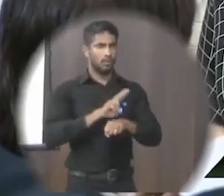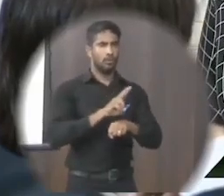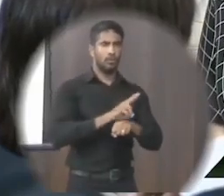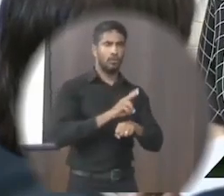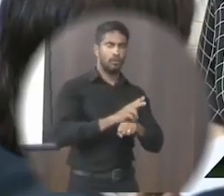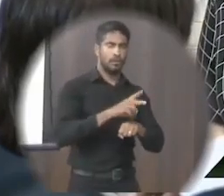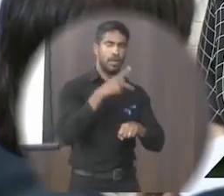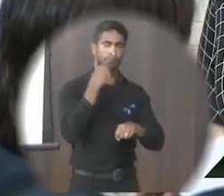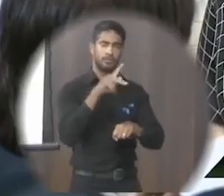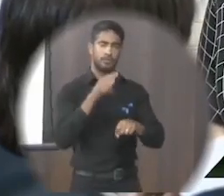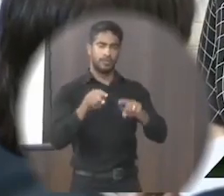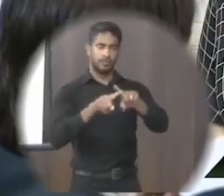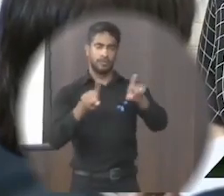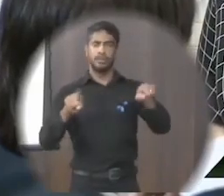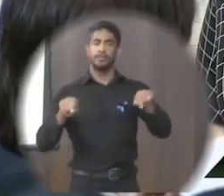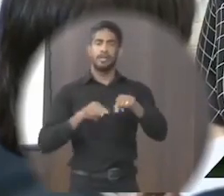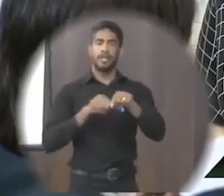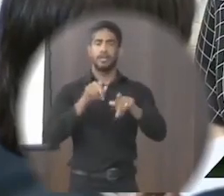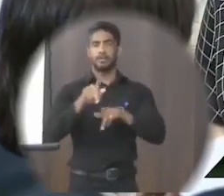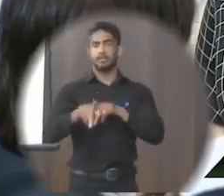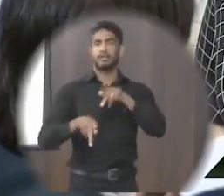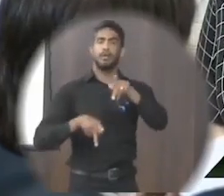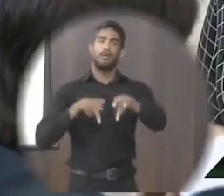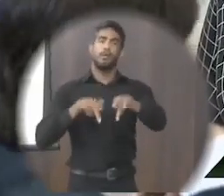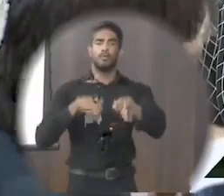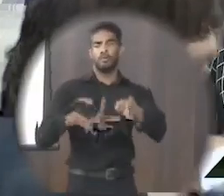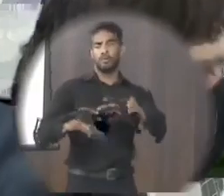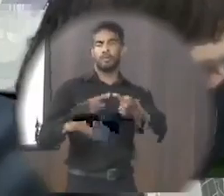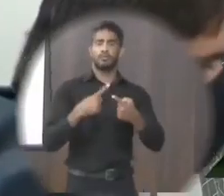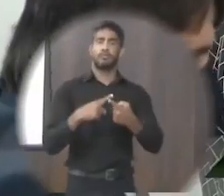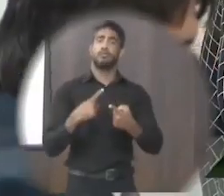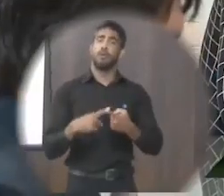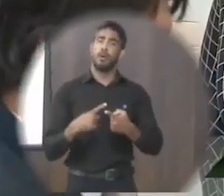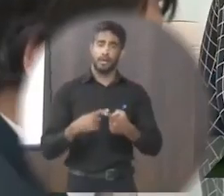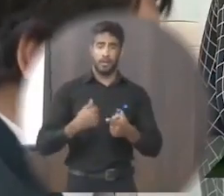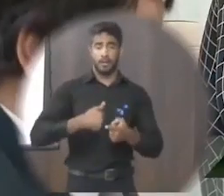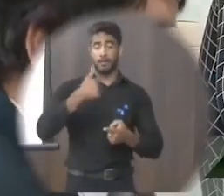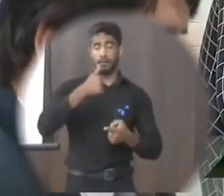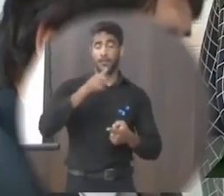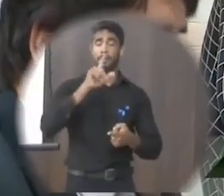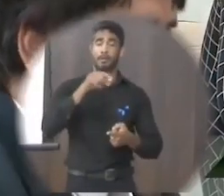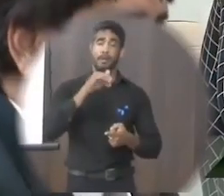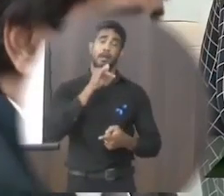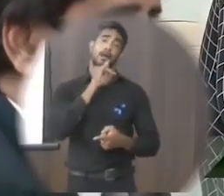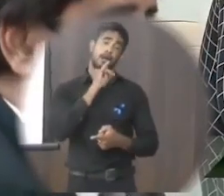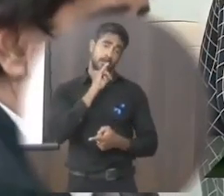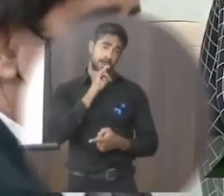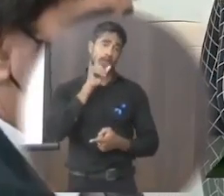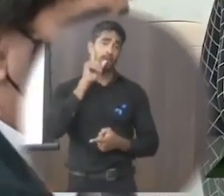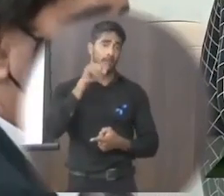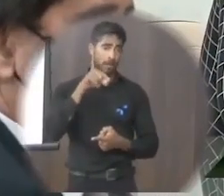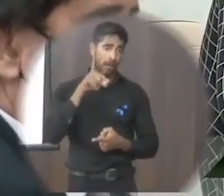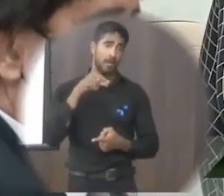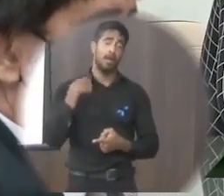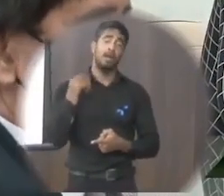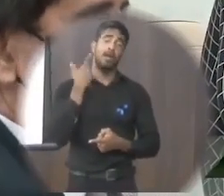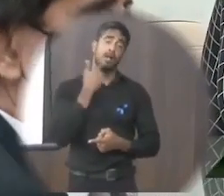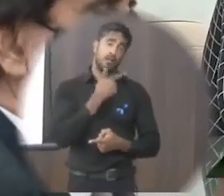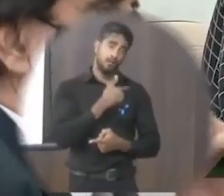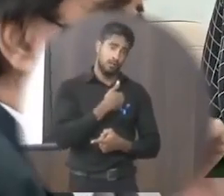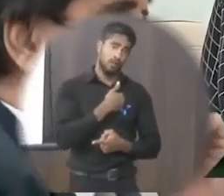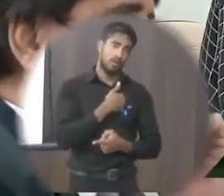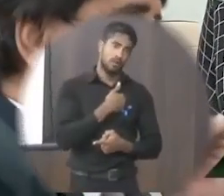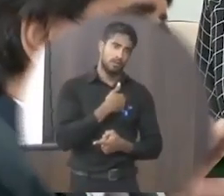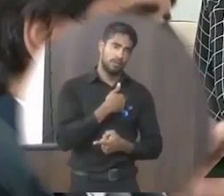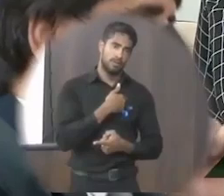dos seus terrenos públicos, porque o primeiro a dar exemplo tem que ser nós